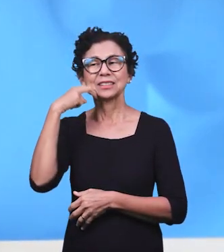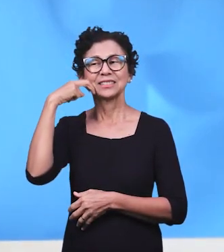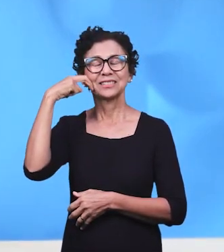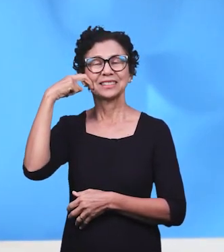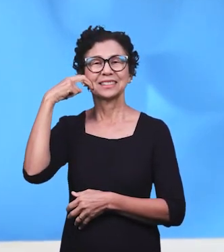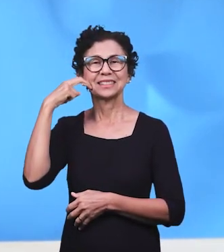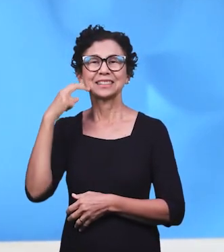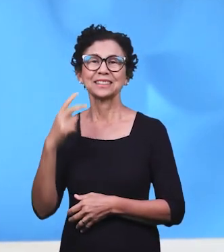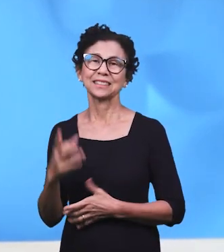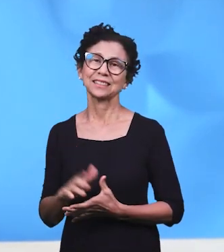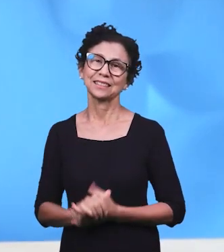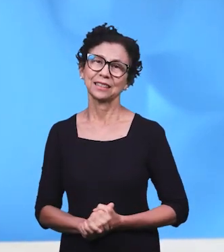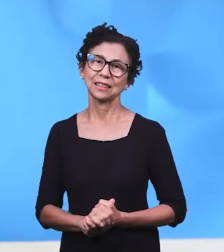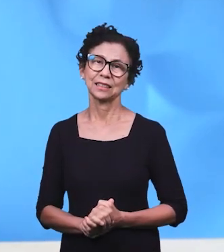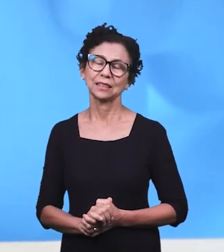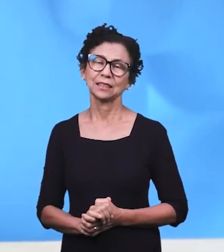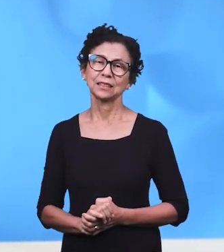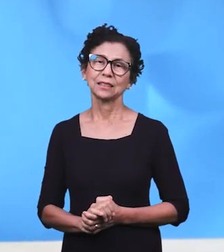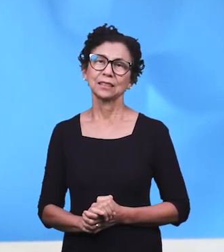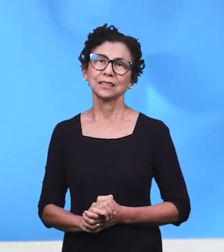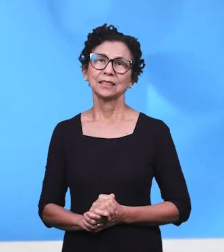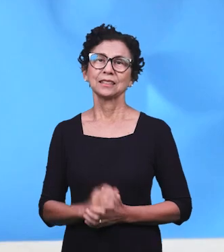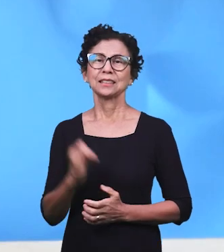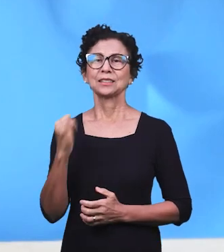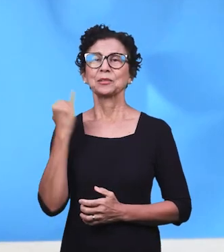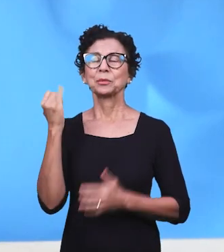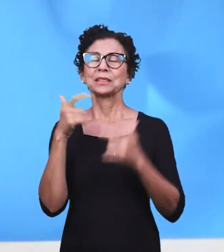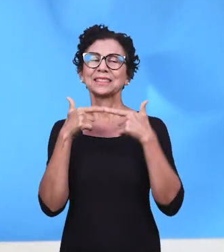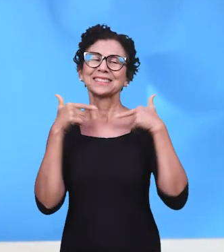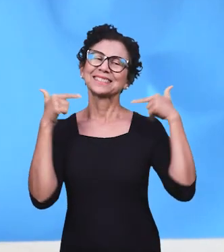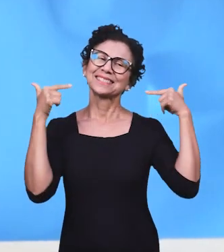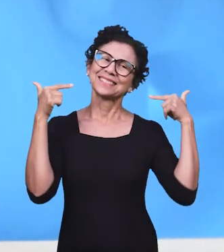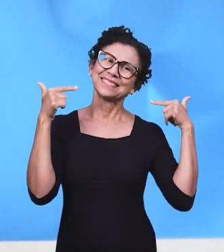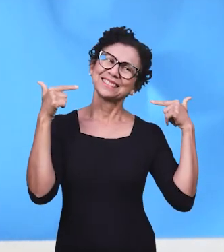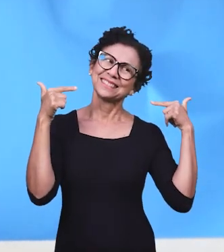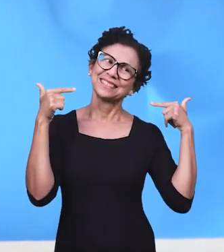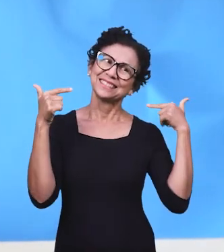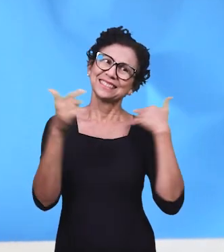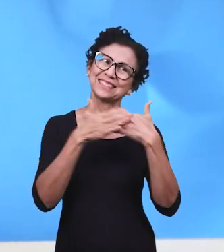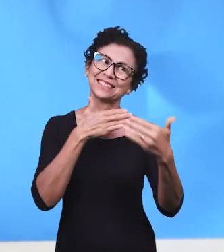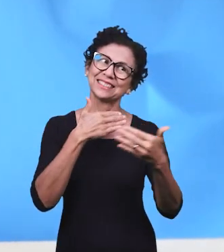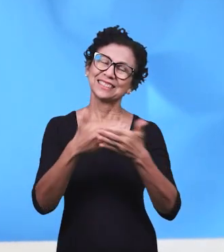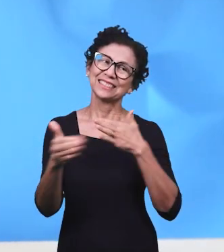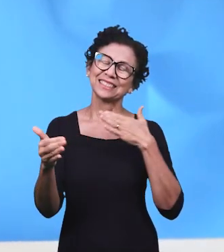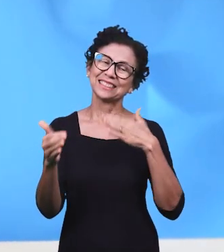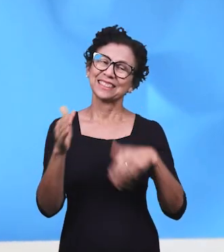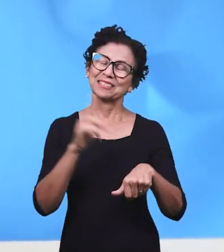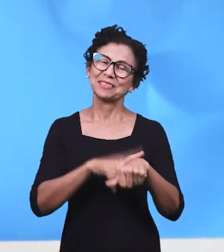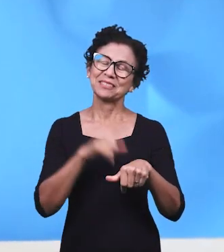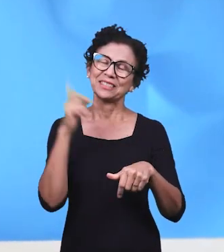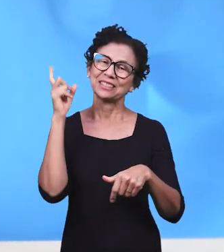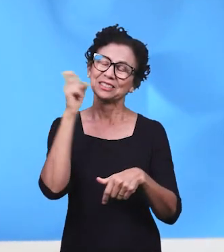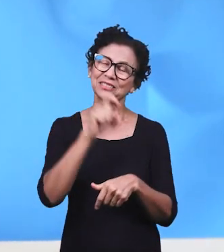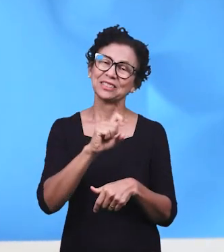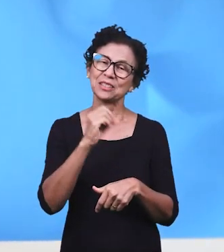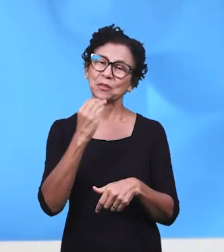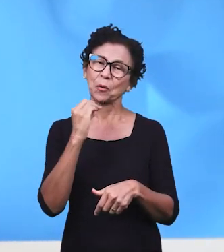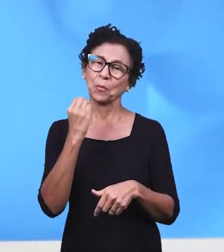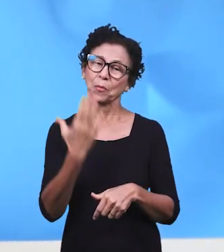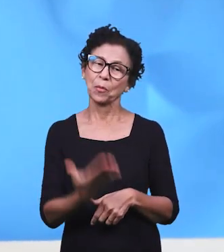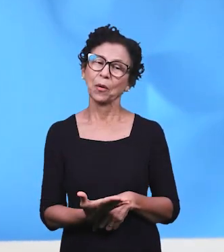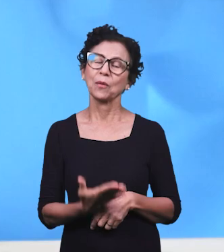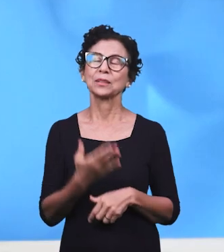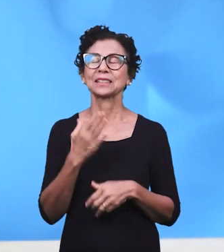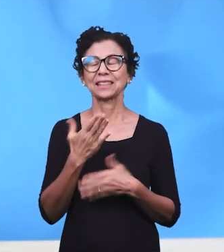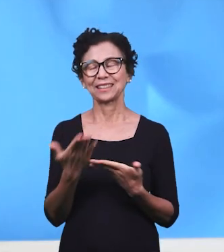o sorriso é algo tão importante, né? A gente fala que o sorriso é o cartão postal, né? Não importa a situação. Exato. E mesmo assim, eles